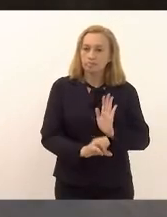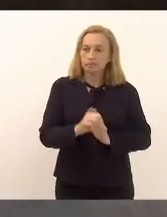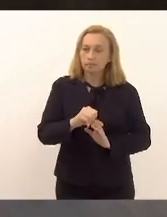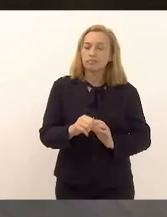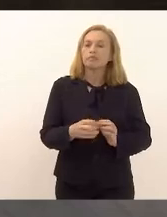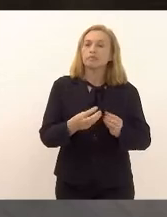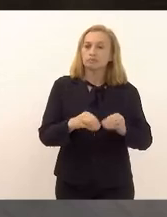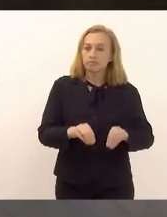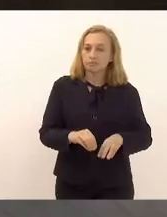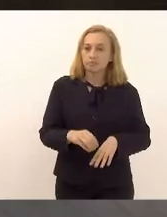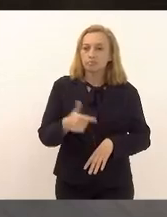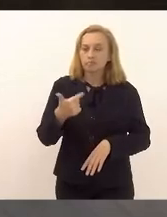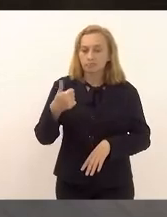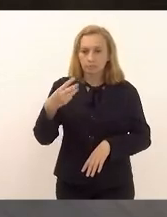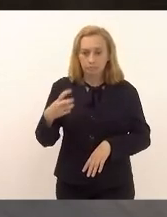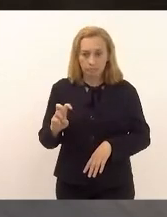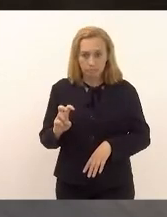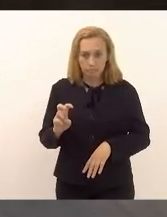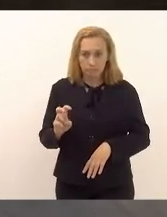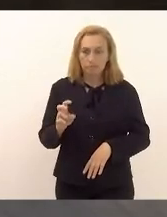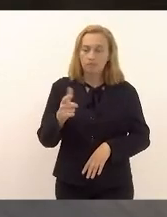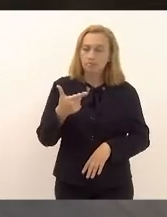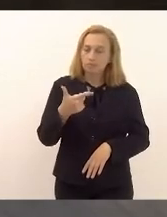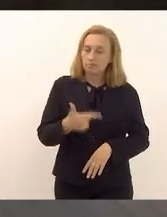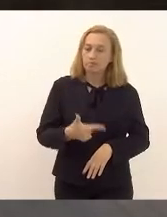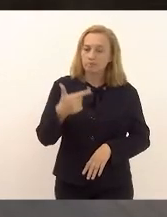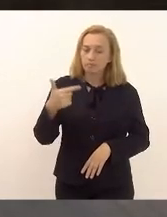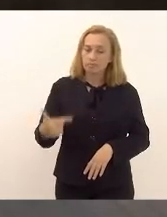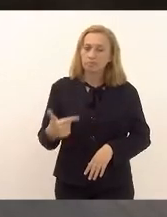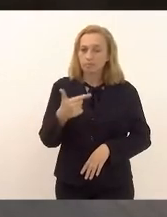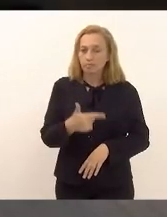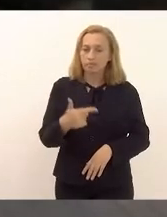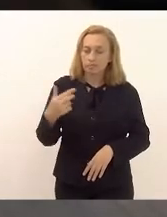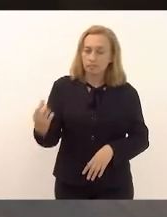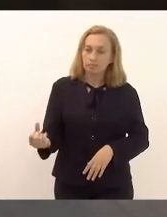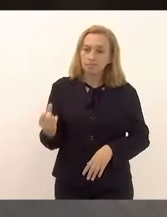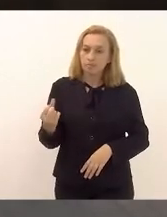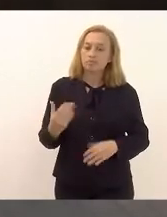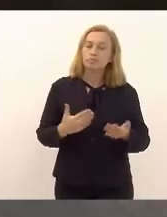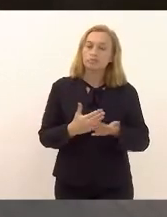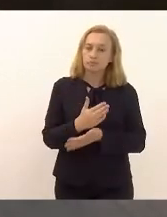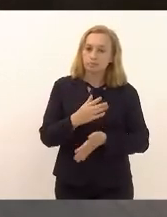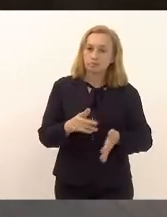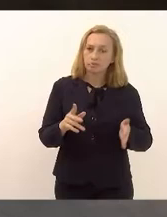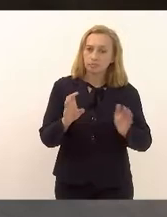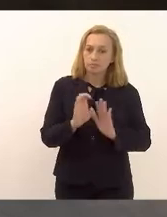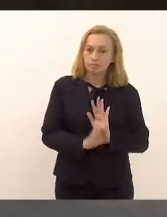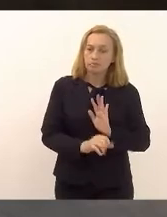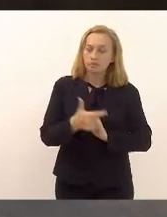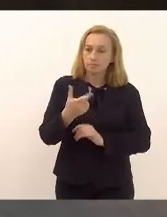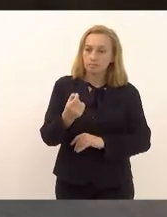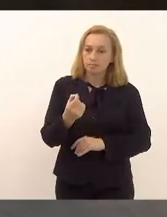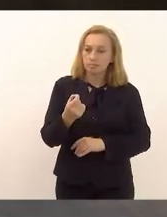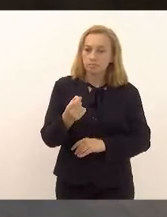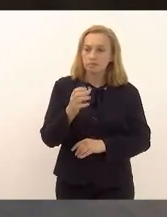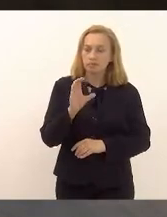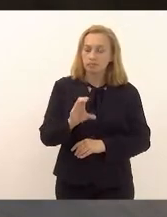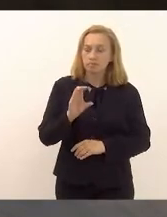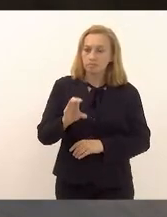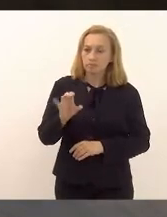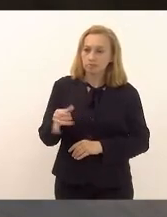Prejudicadas as emendas 15, 22 e 26 pela aprovação da emenda 10 da CCJ.